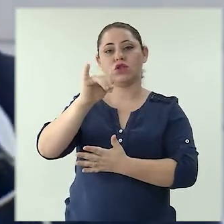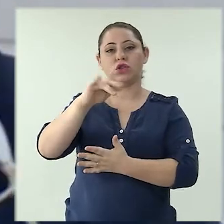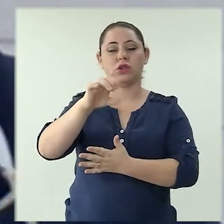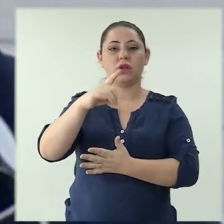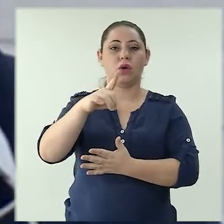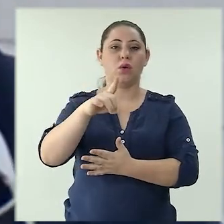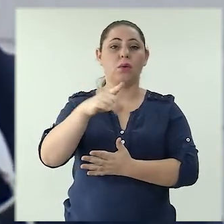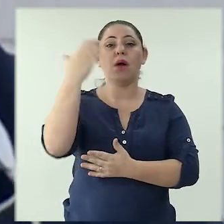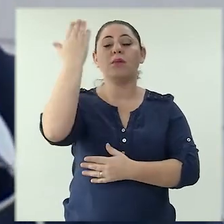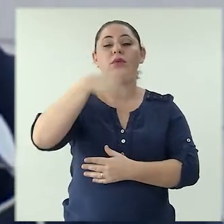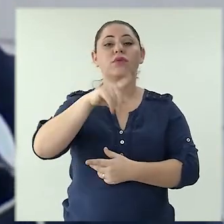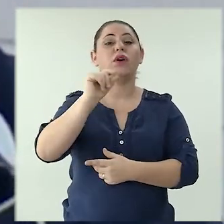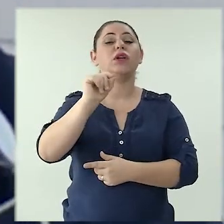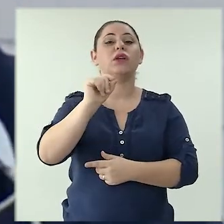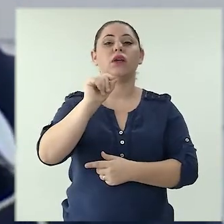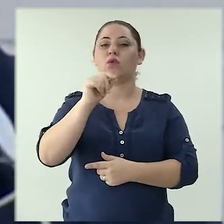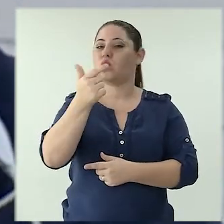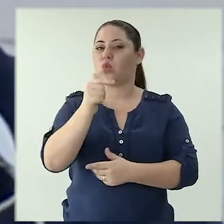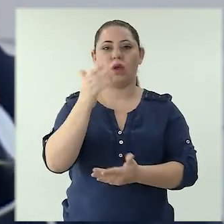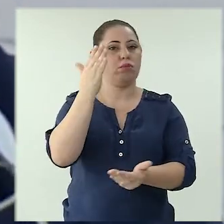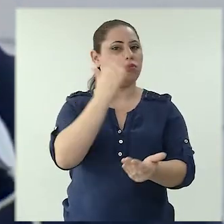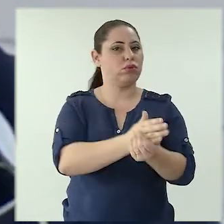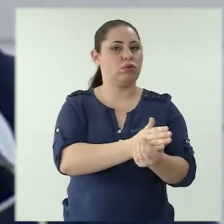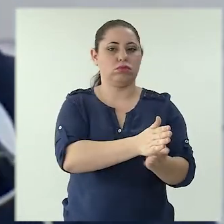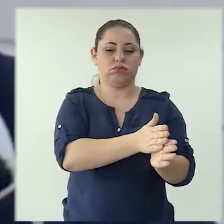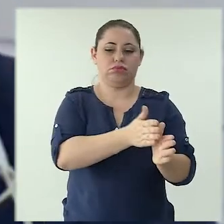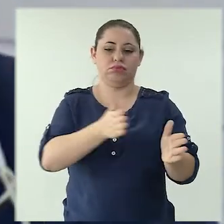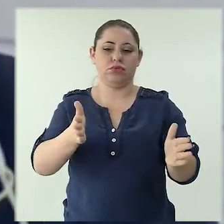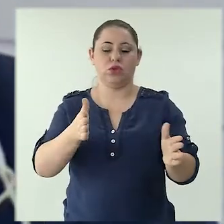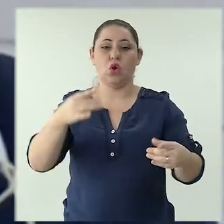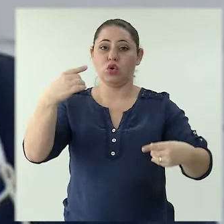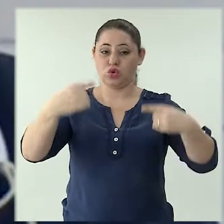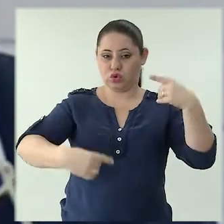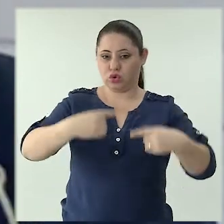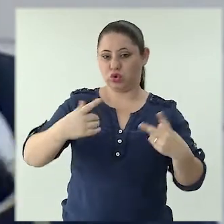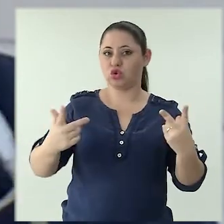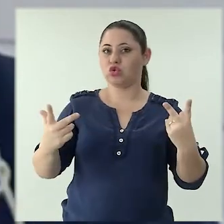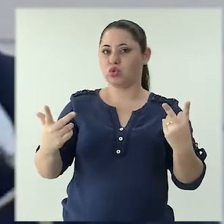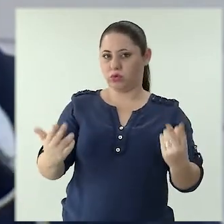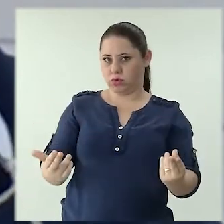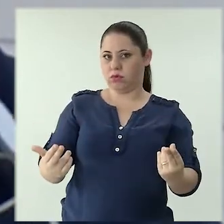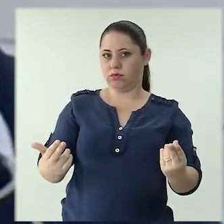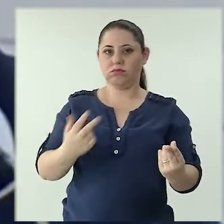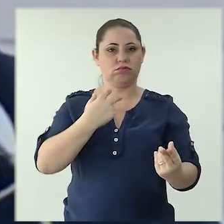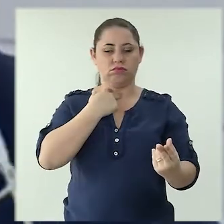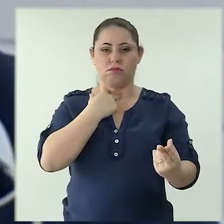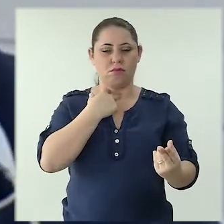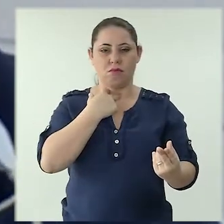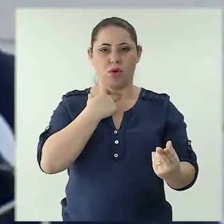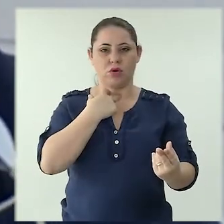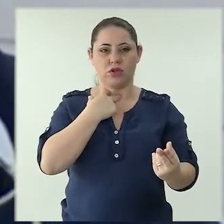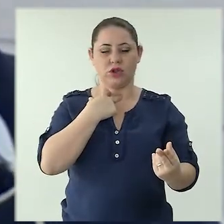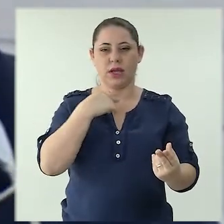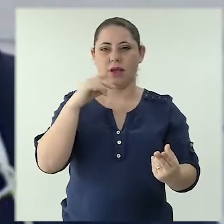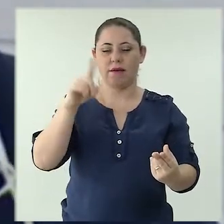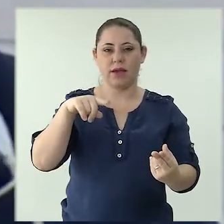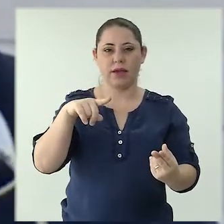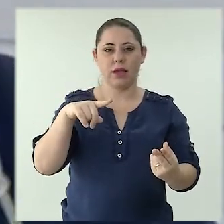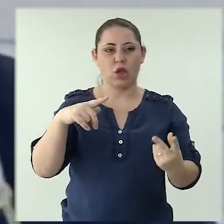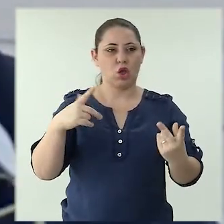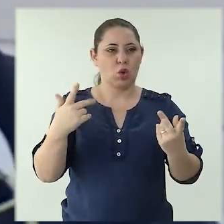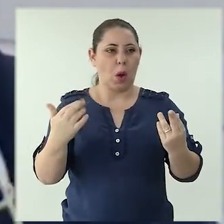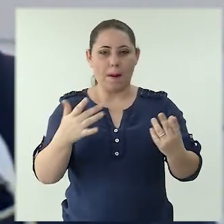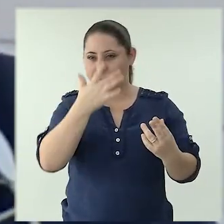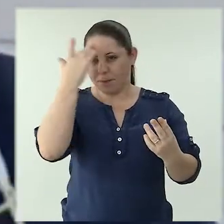existem processos tramitando na justiça que estão discutindo a mesma coisa. Então, não pode ter uma contestação